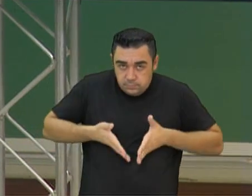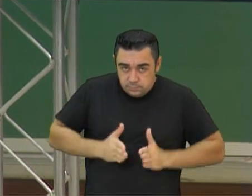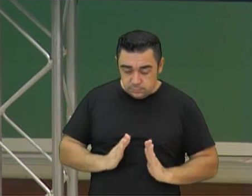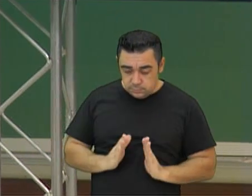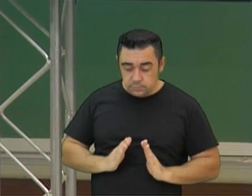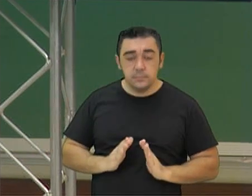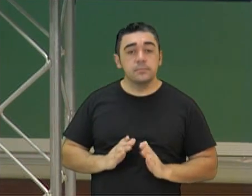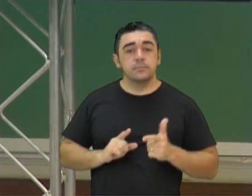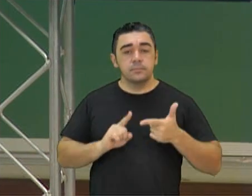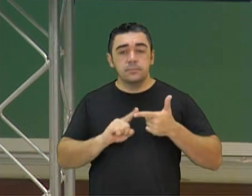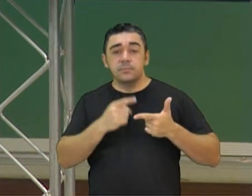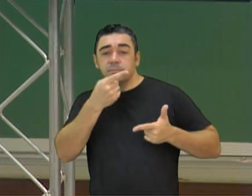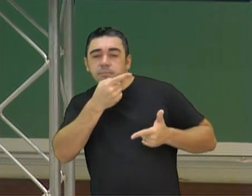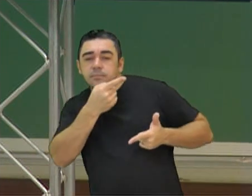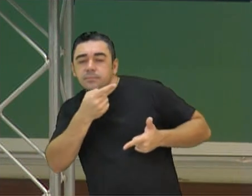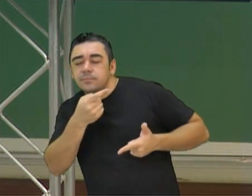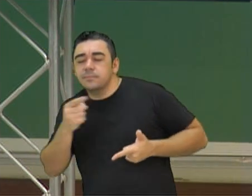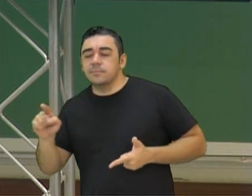a última